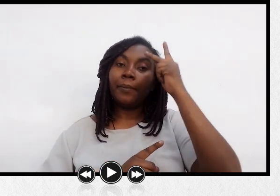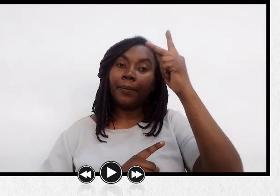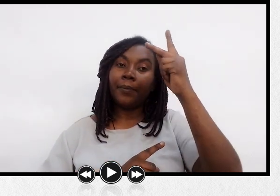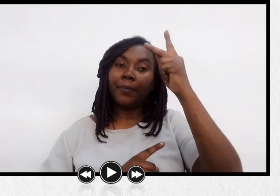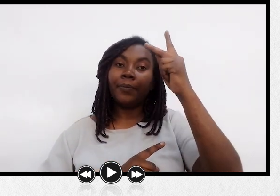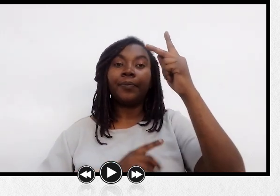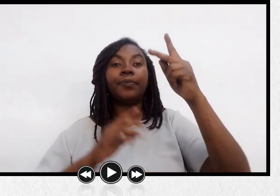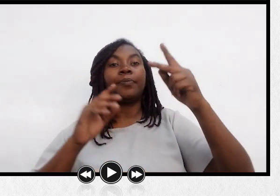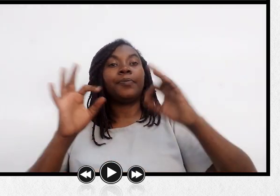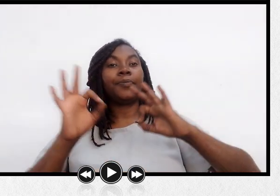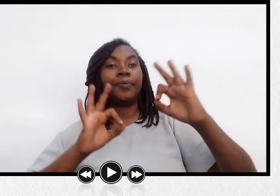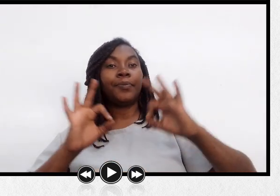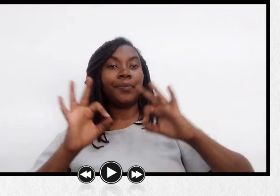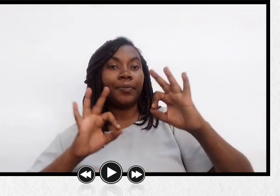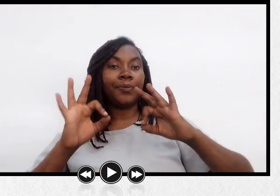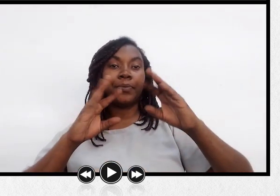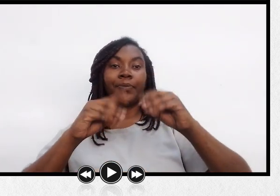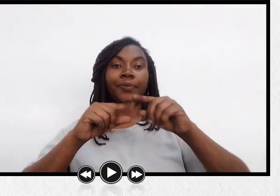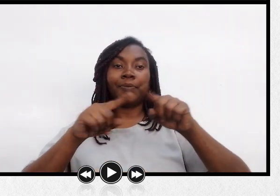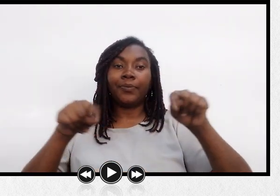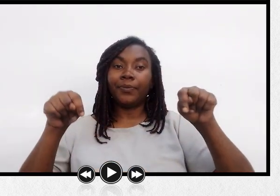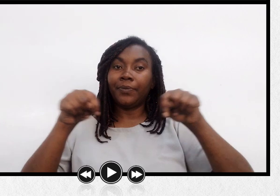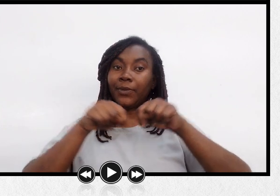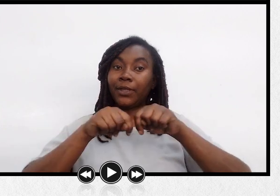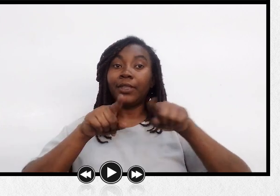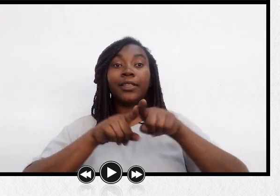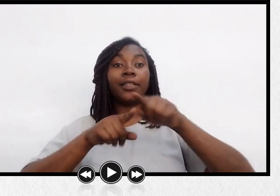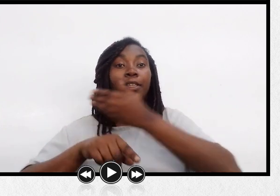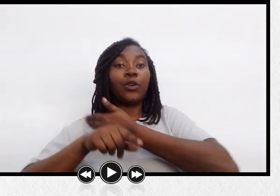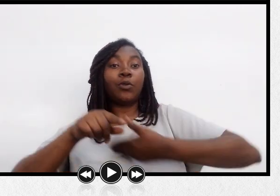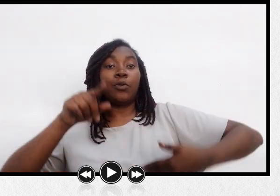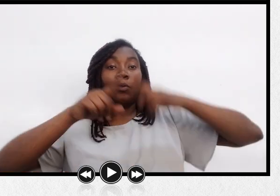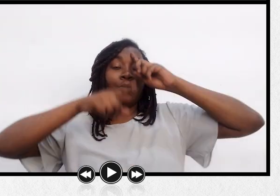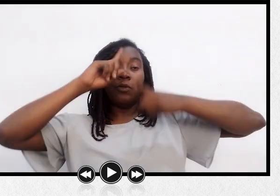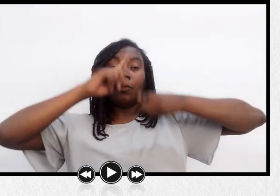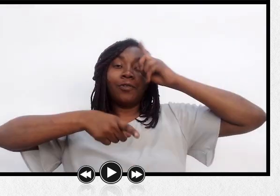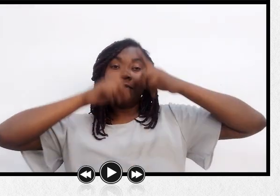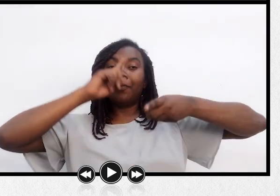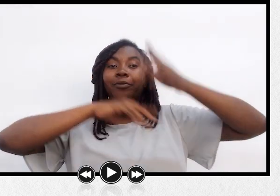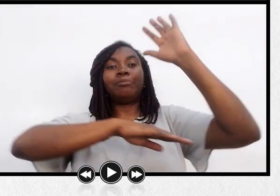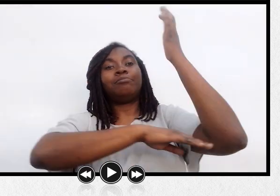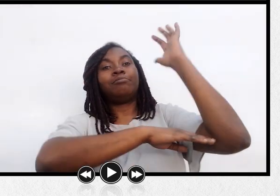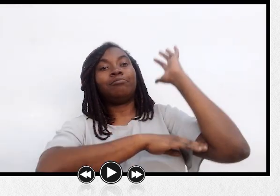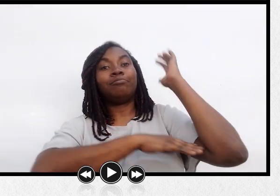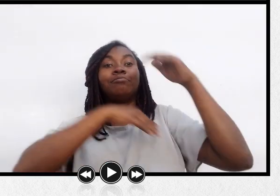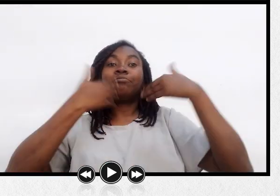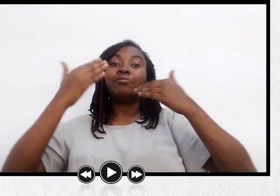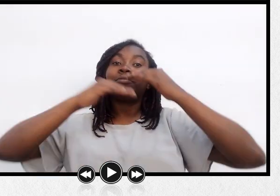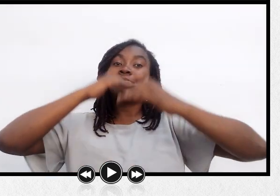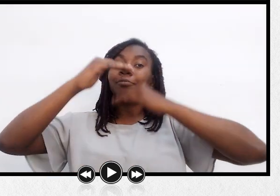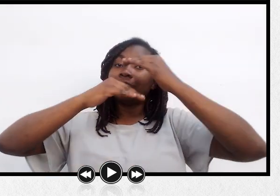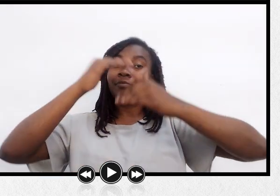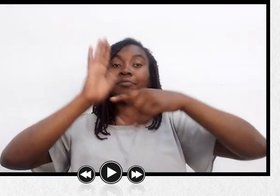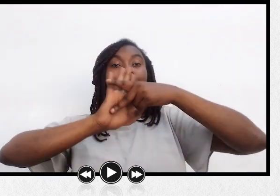no planejamento territorial e na governança ambiental. Estamos desenvolvendo esse projeto